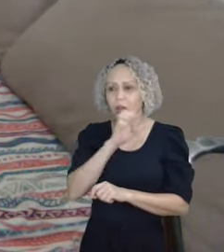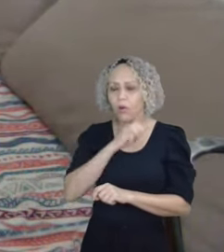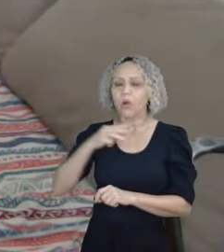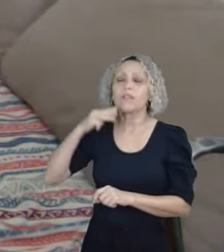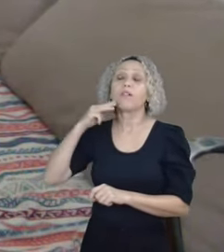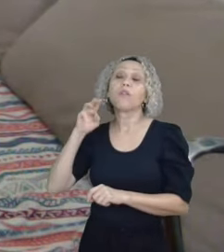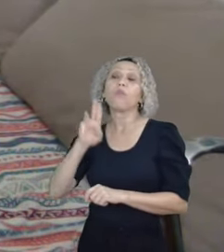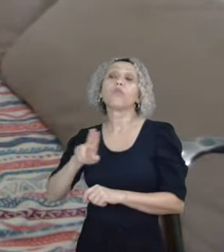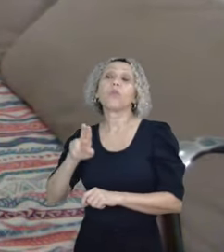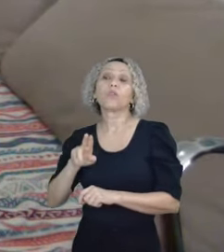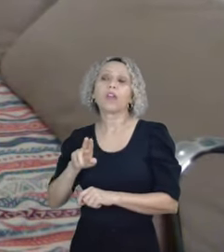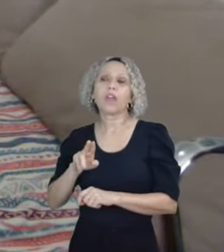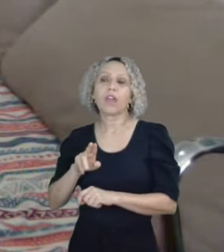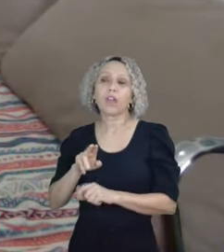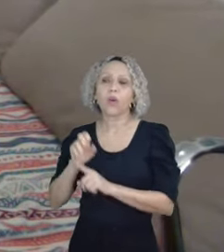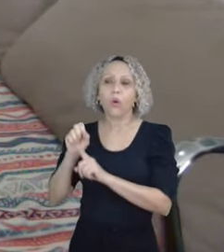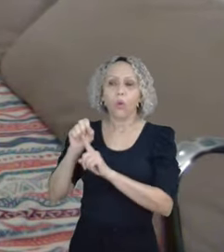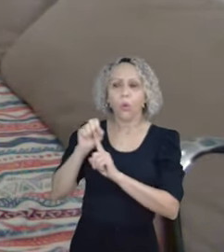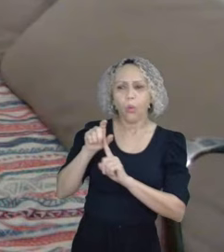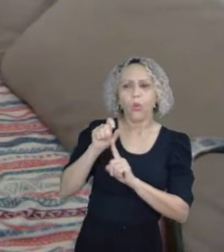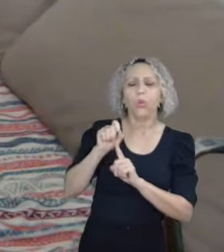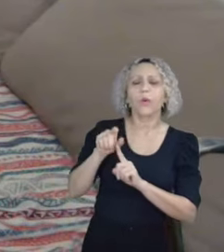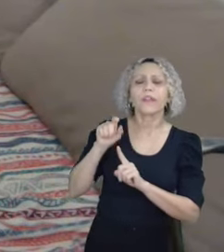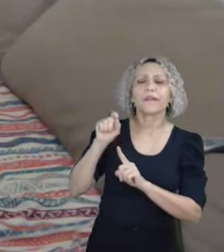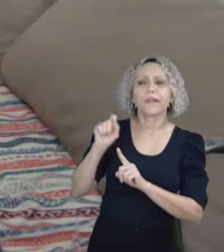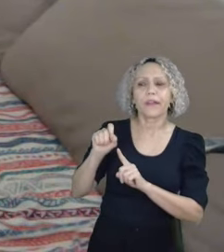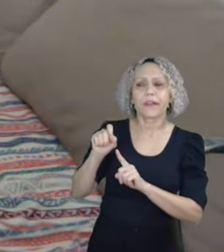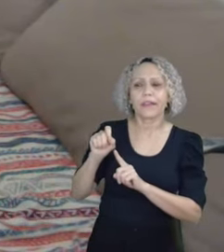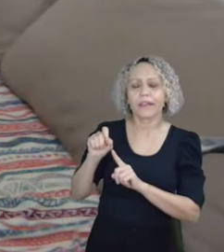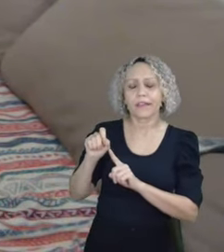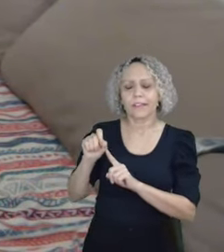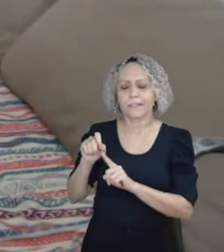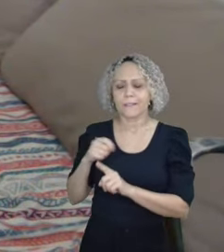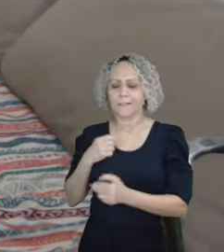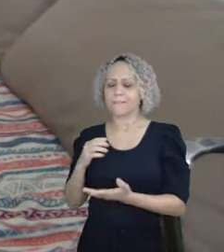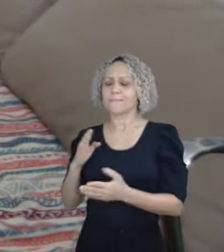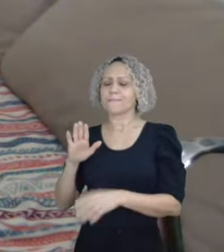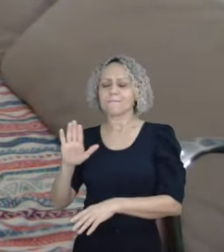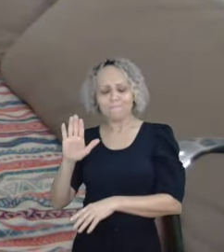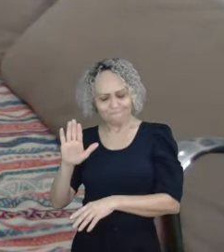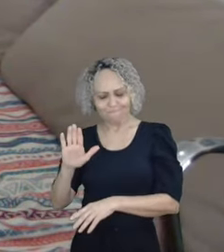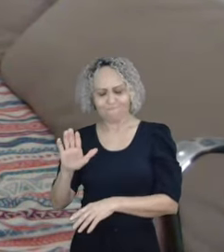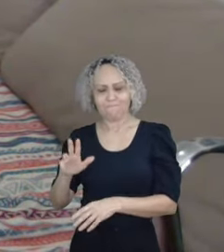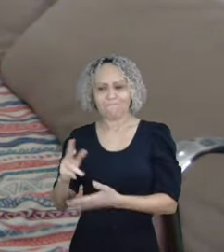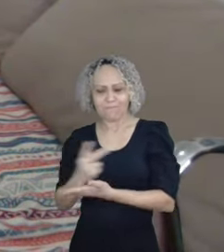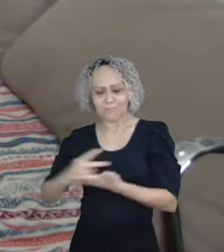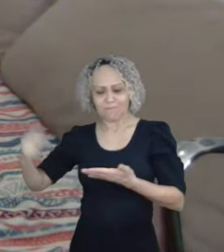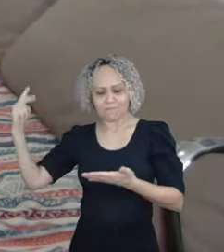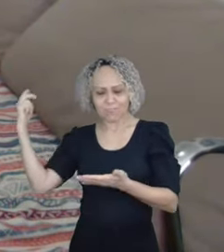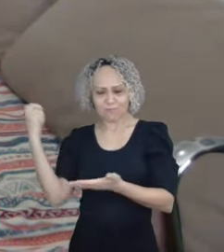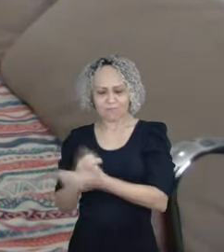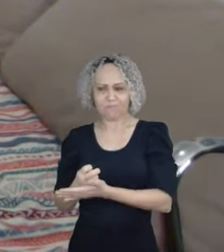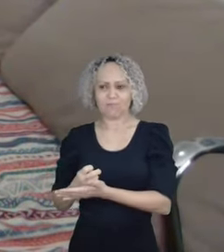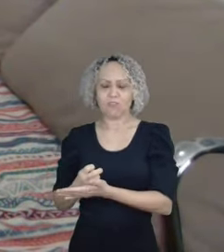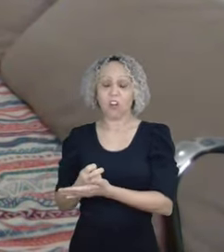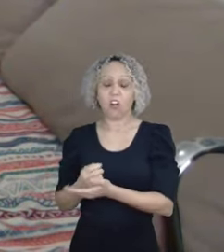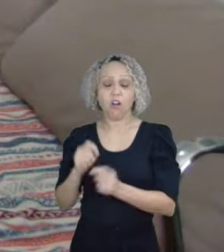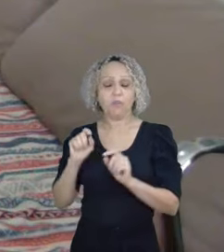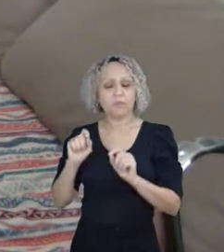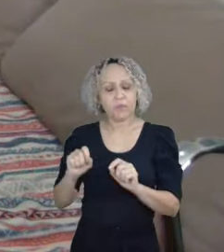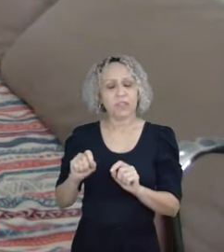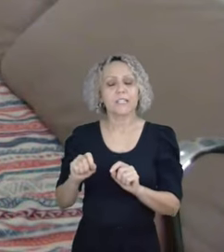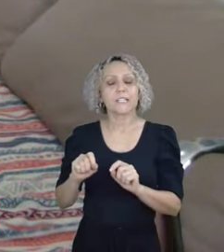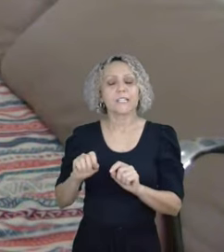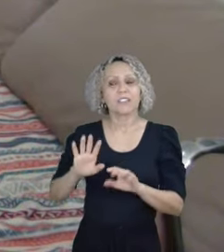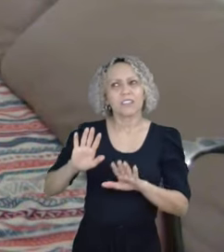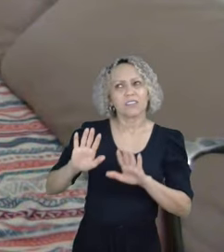para fazer esse ataque, dizendo: vamos dar um golpe, quem quiser, vocês têm que lidar com isso. Depois ele apagou essa mensagem